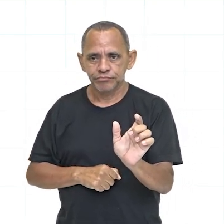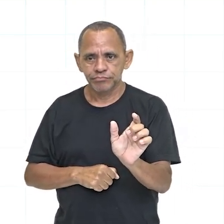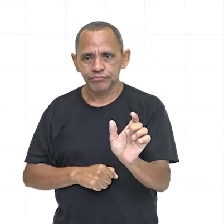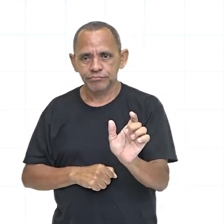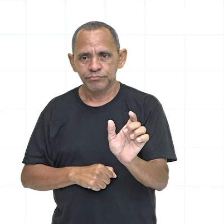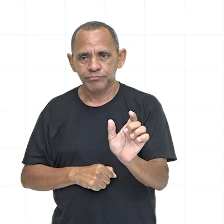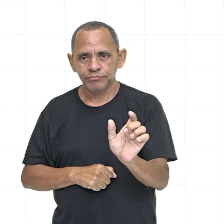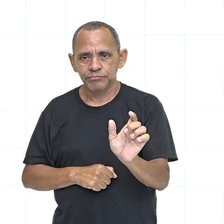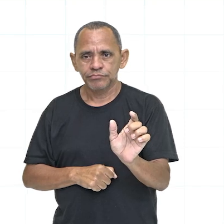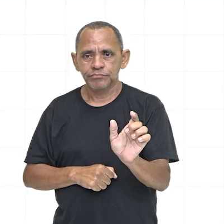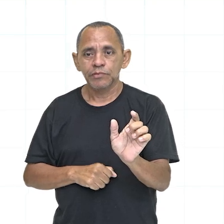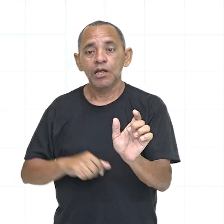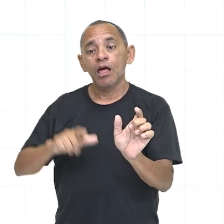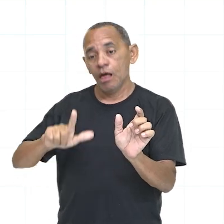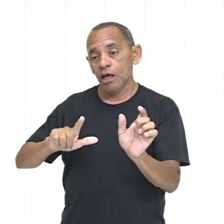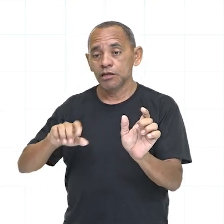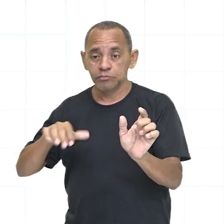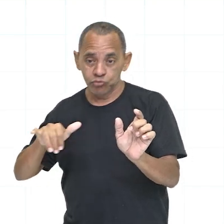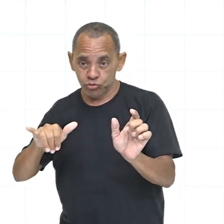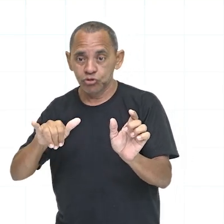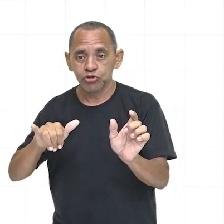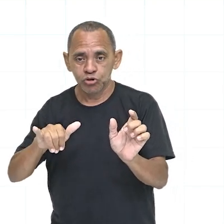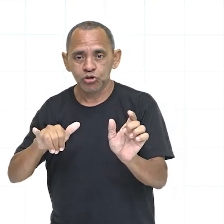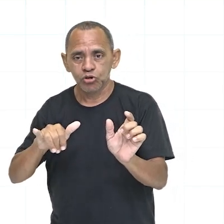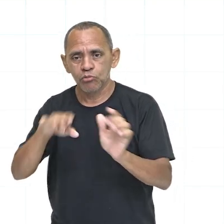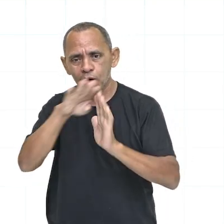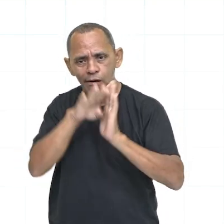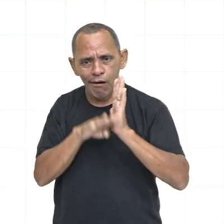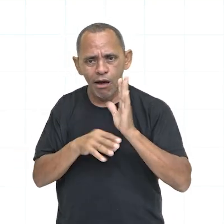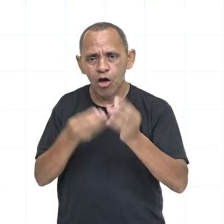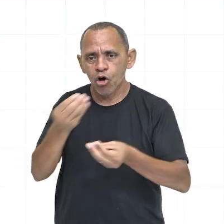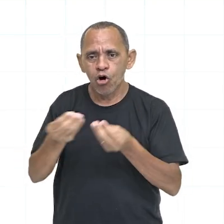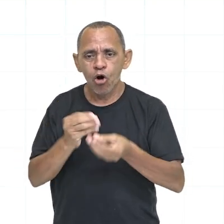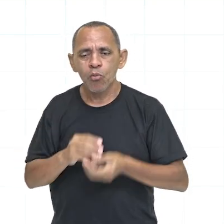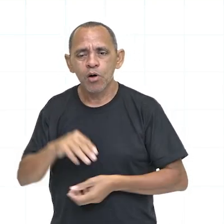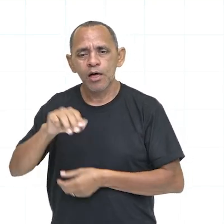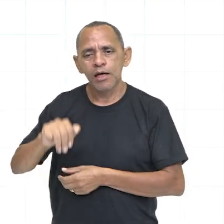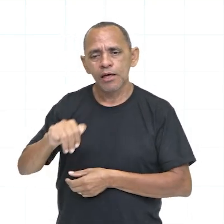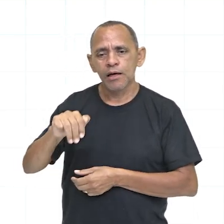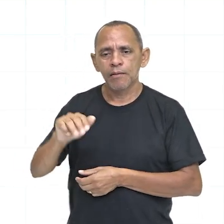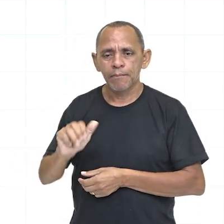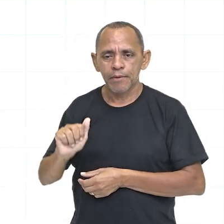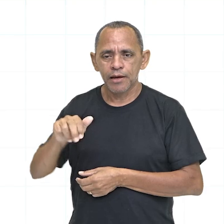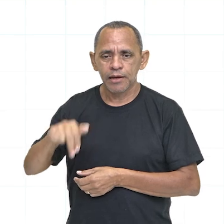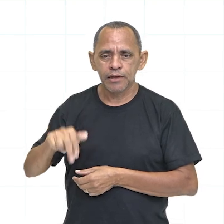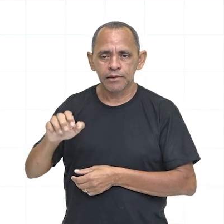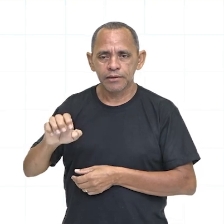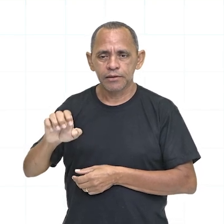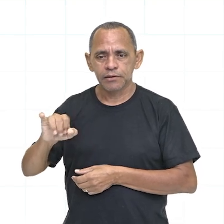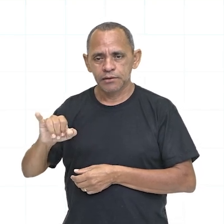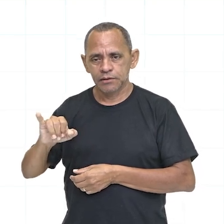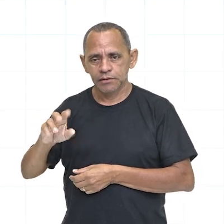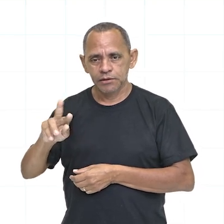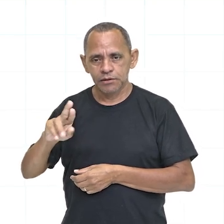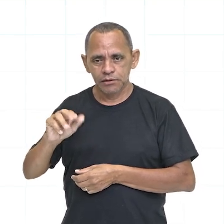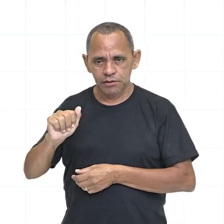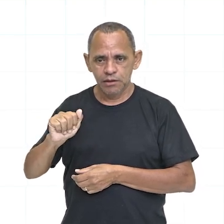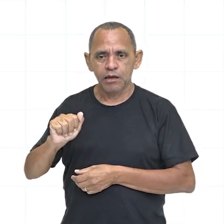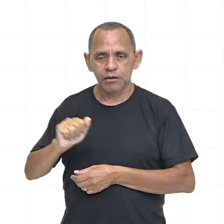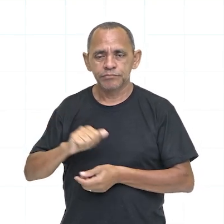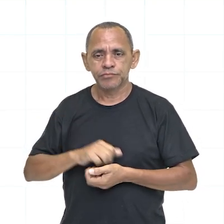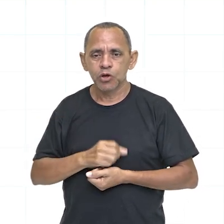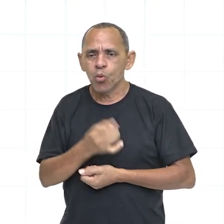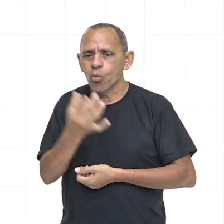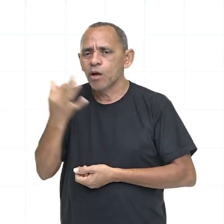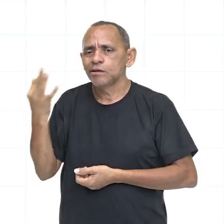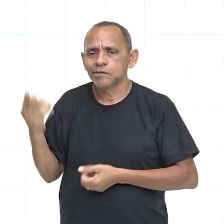de adjetivos e são classificados como advérbios de maneira, tá? Então, adjetivos são qualidades. Os